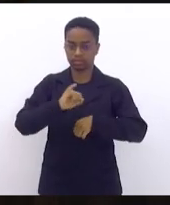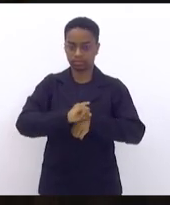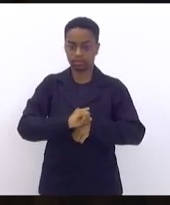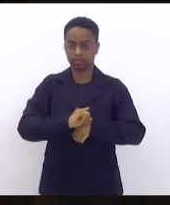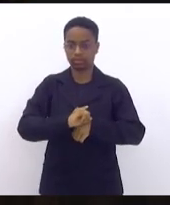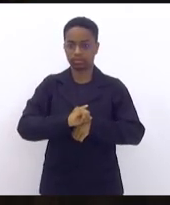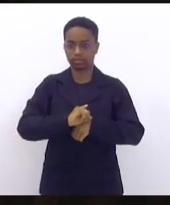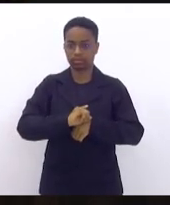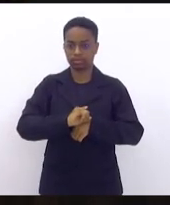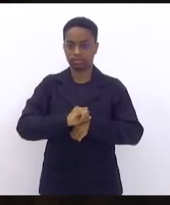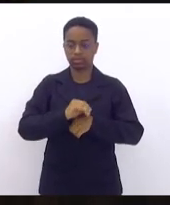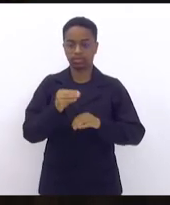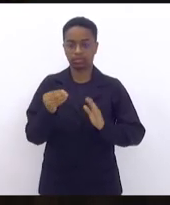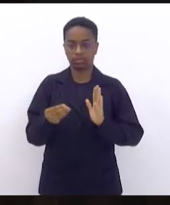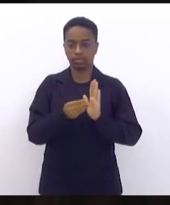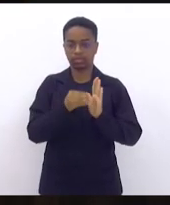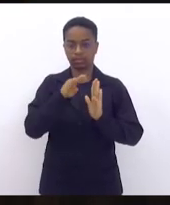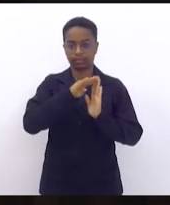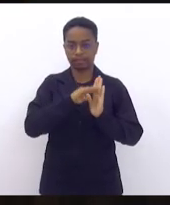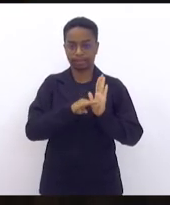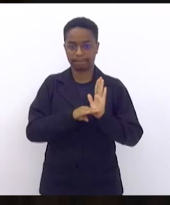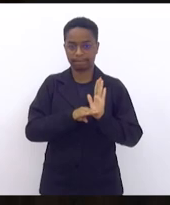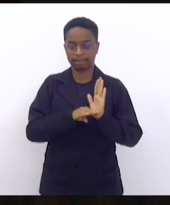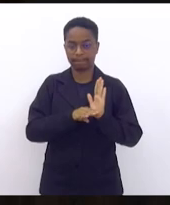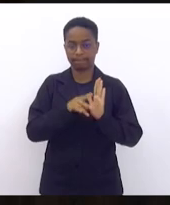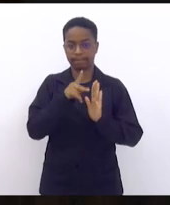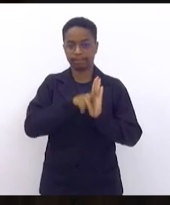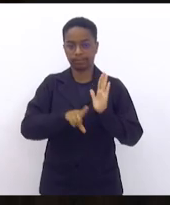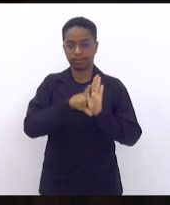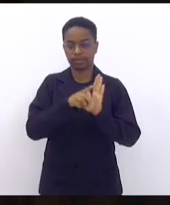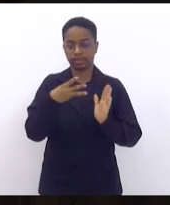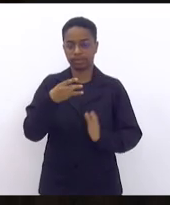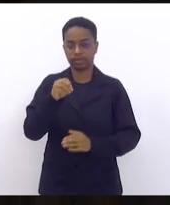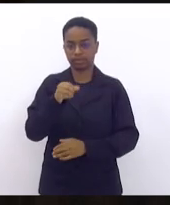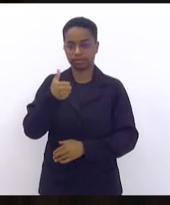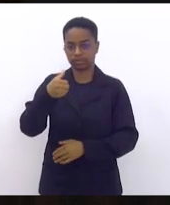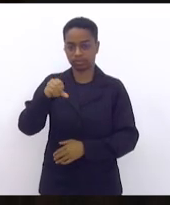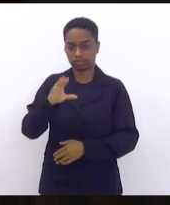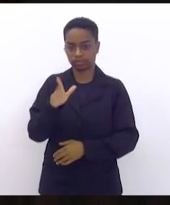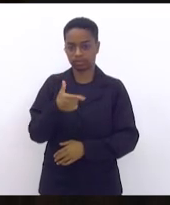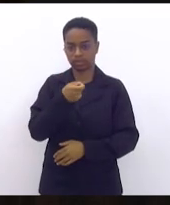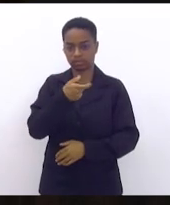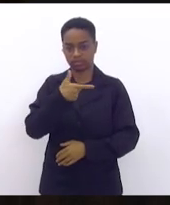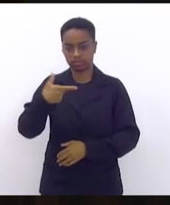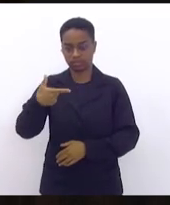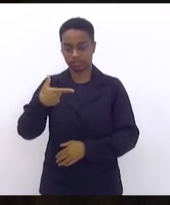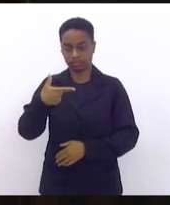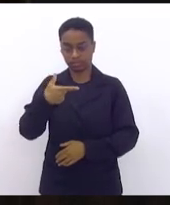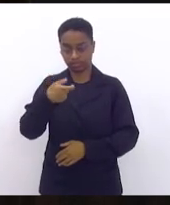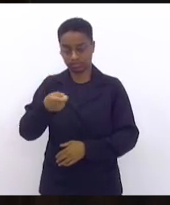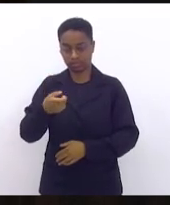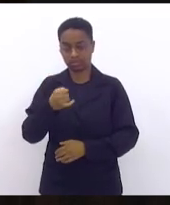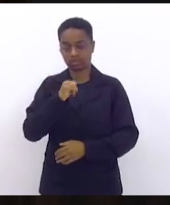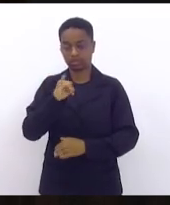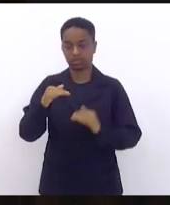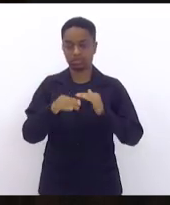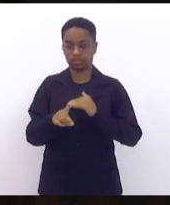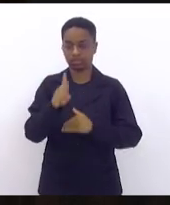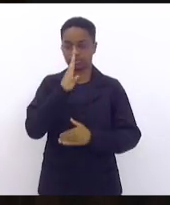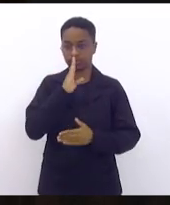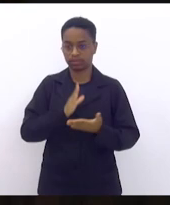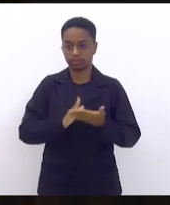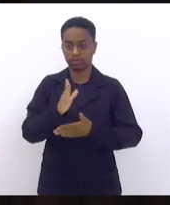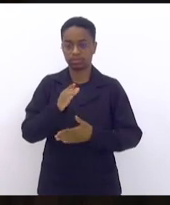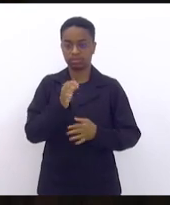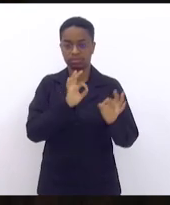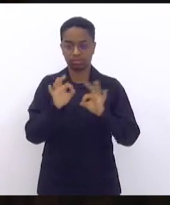inclusão na ordem do dia do projeto 3019 de 20, do deputado Carlos Mink. Senhores que aprovam, permaneçam como estão, aprovado. Nada